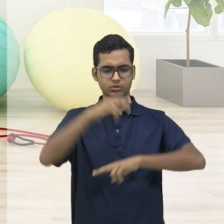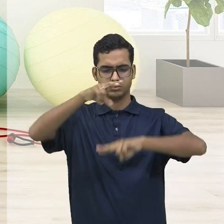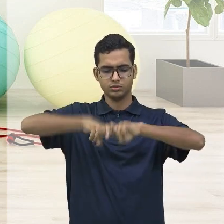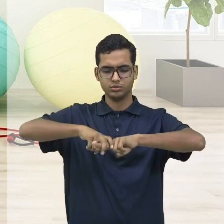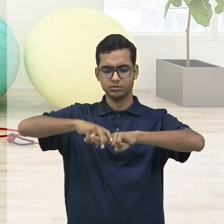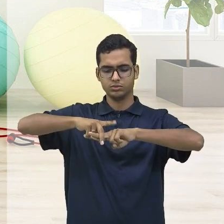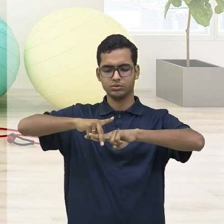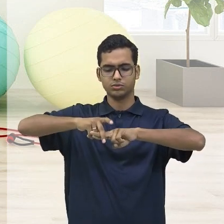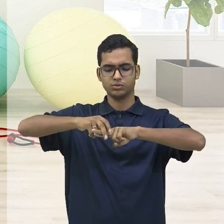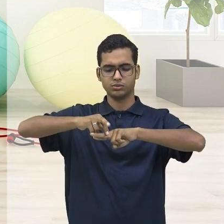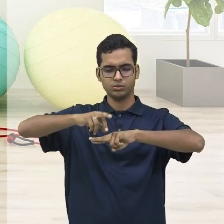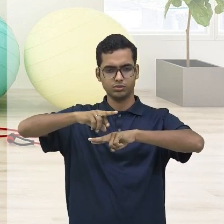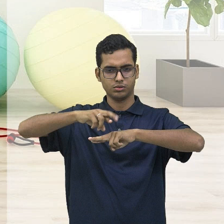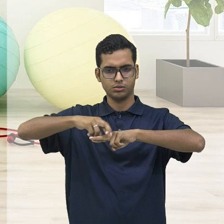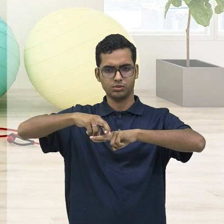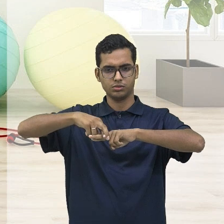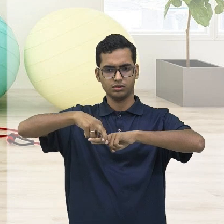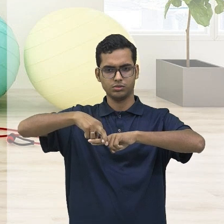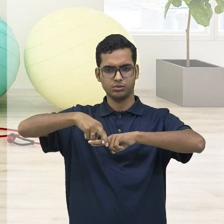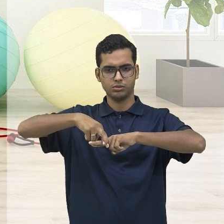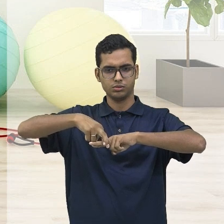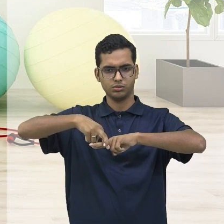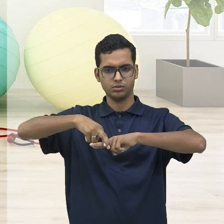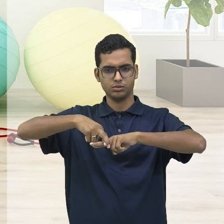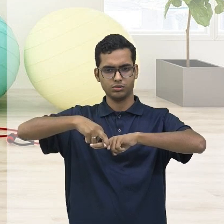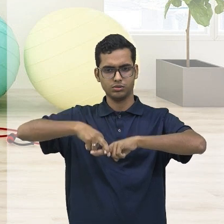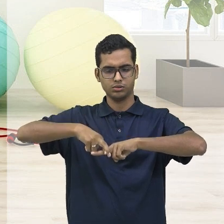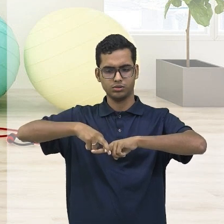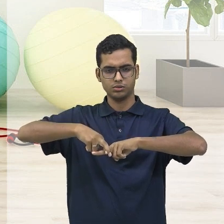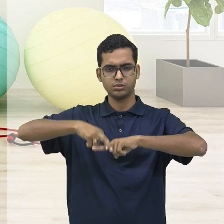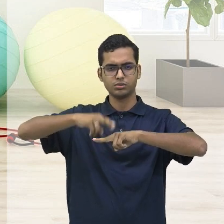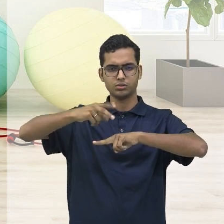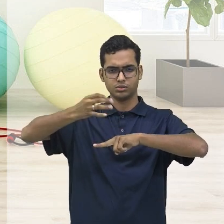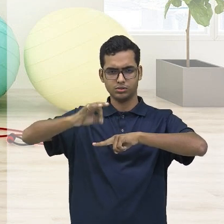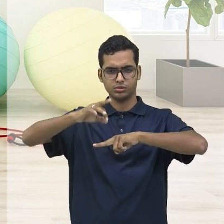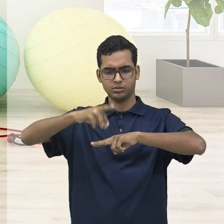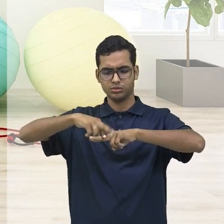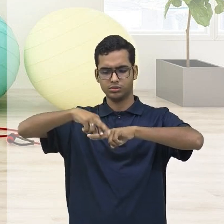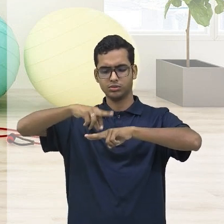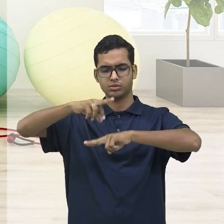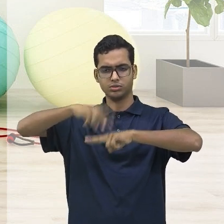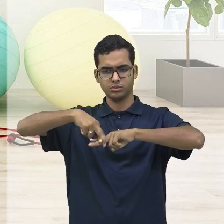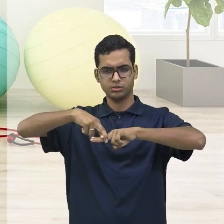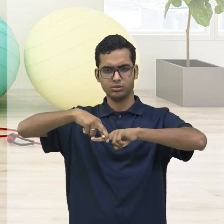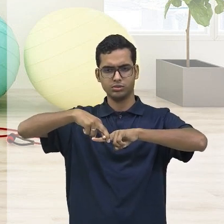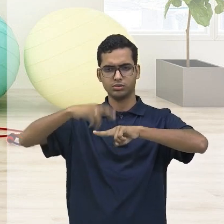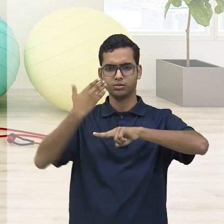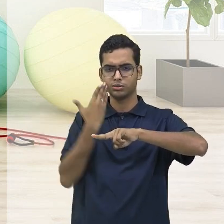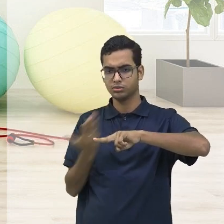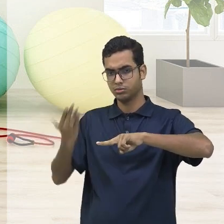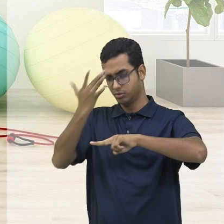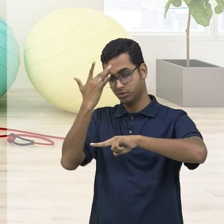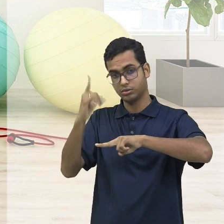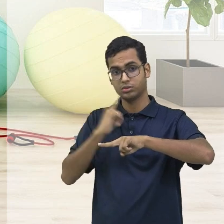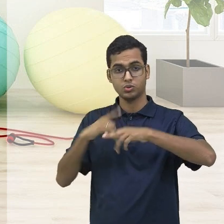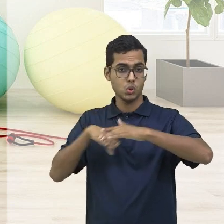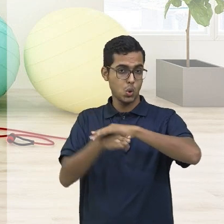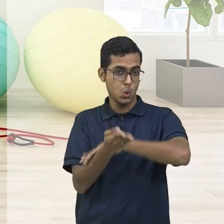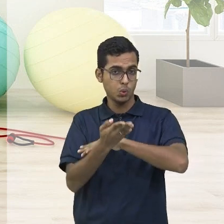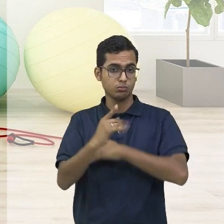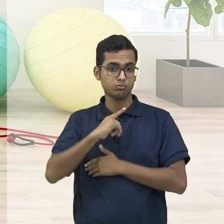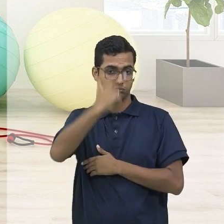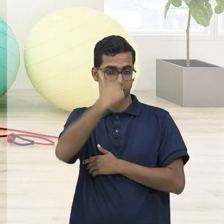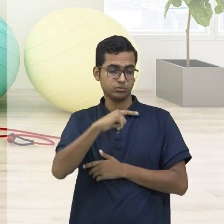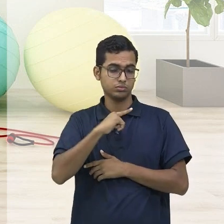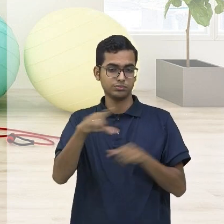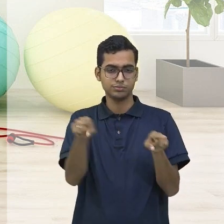por cima da outra, quem não consegue, não coloca. Mas normalmente aqui, né, tem gente que tem bastante costume, eu tenho.